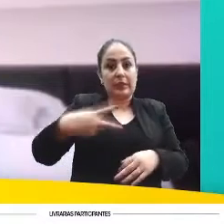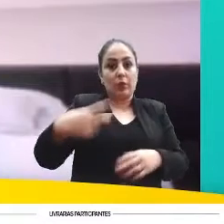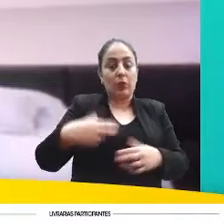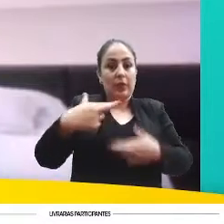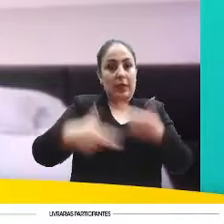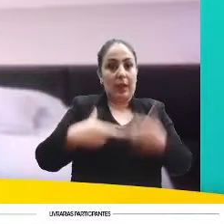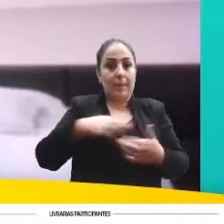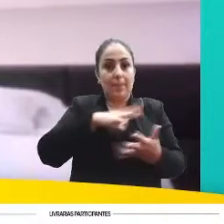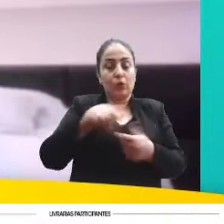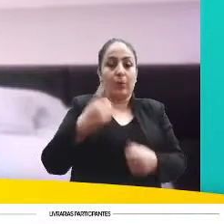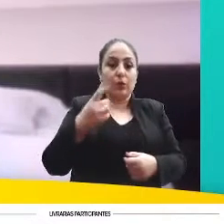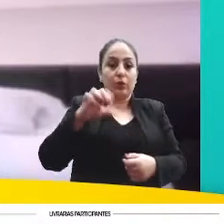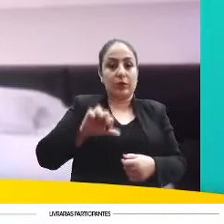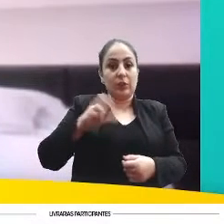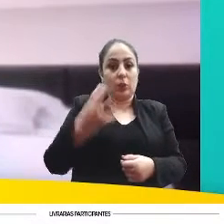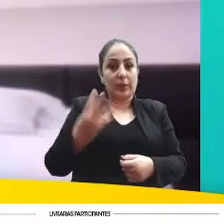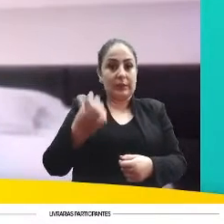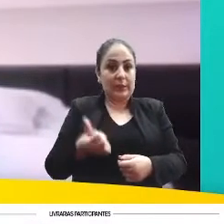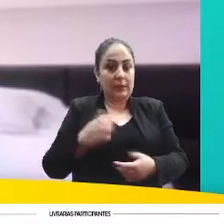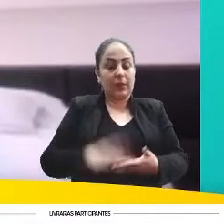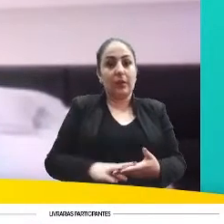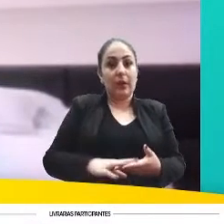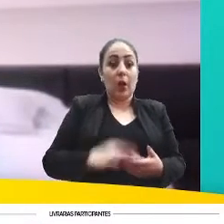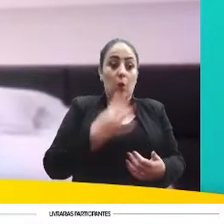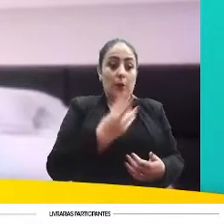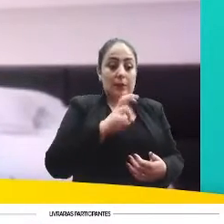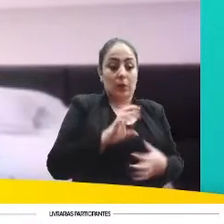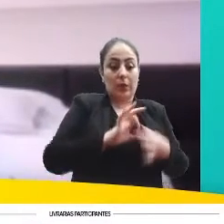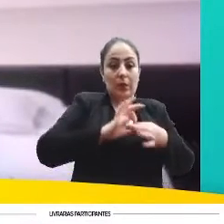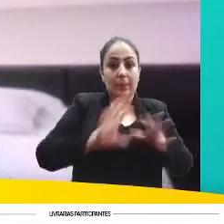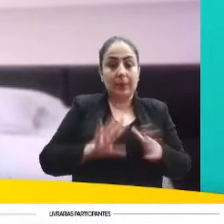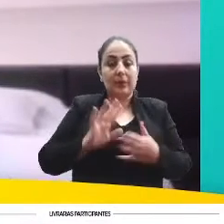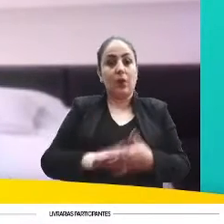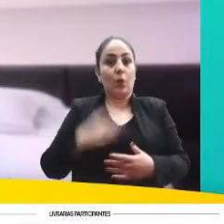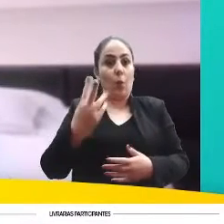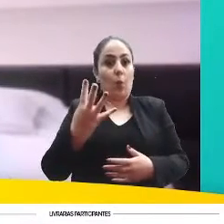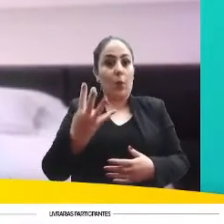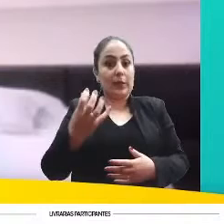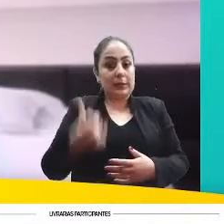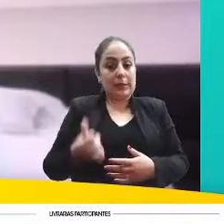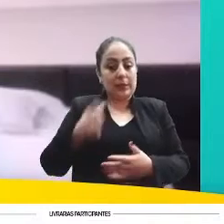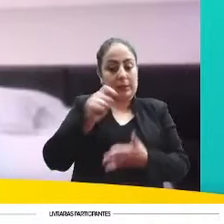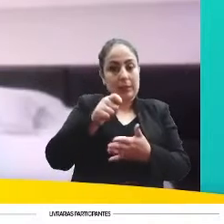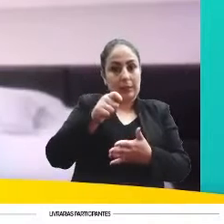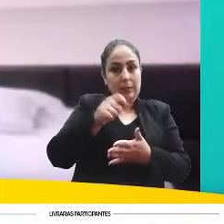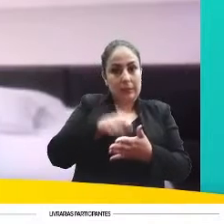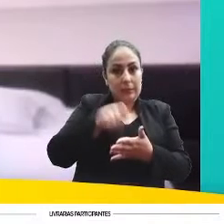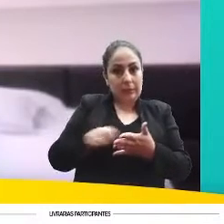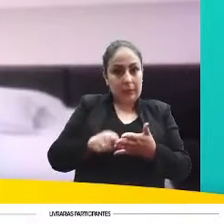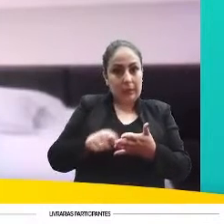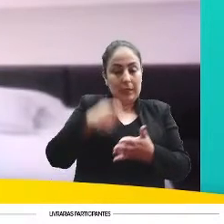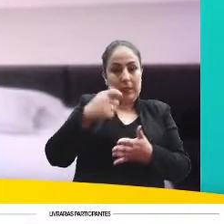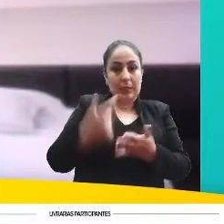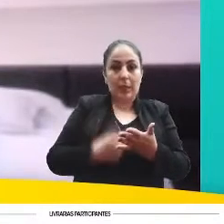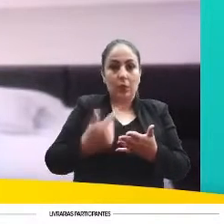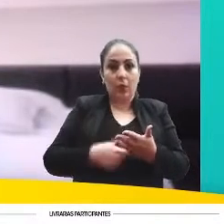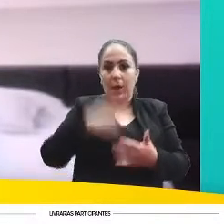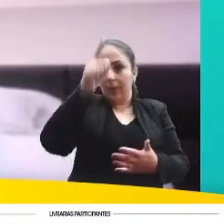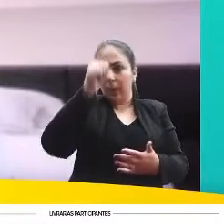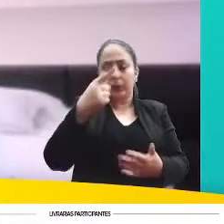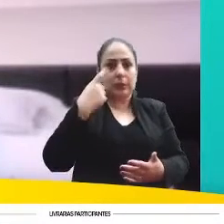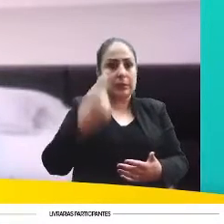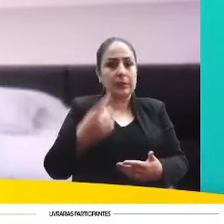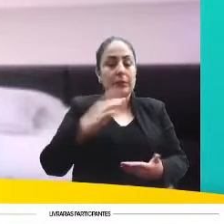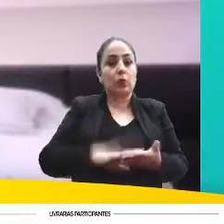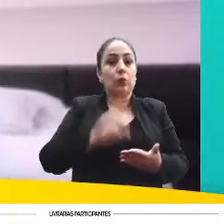Mundial, em 1946, então, em 45 ele é libertado, em 46 ele escreve um livro, Em Busca de Sentido. Em alemão é muito interessante o nome